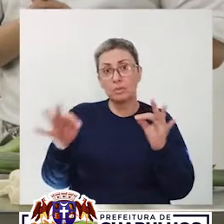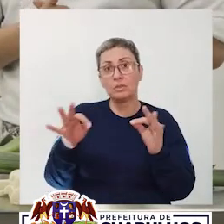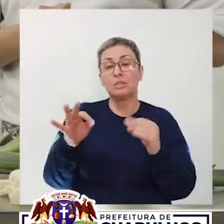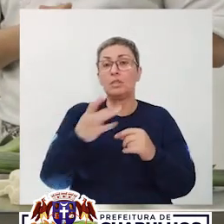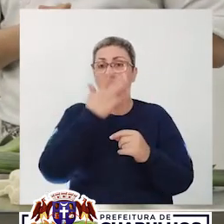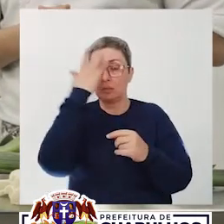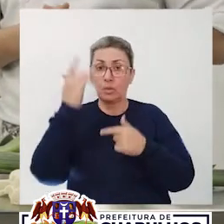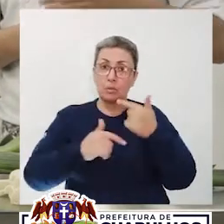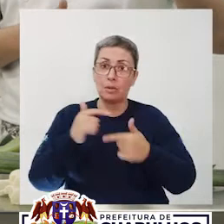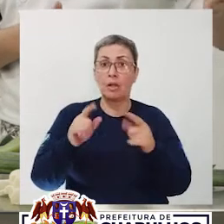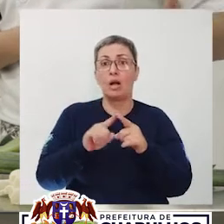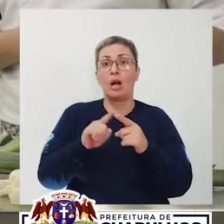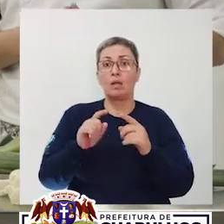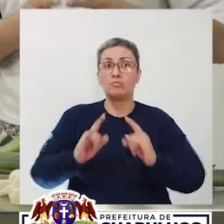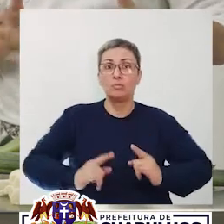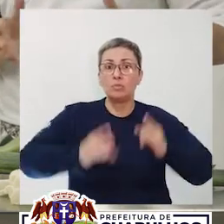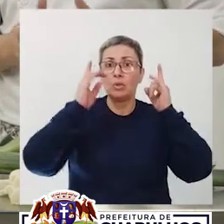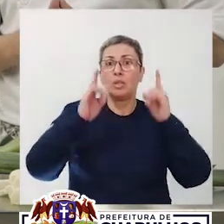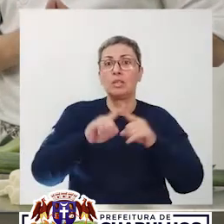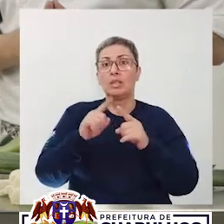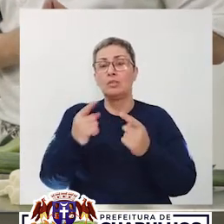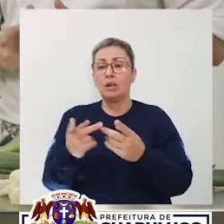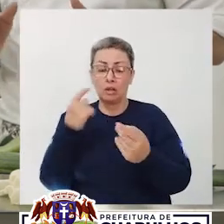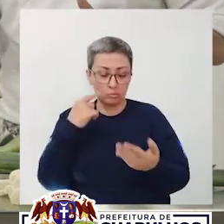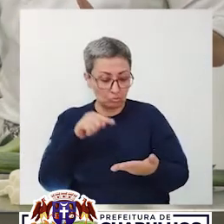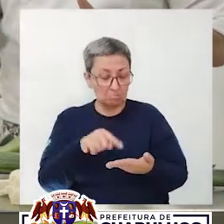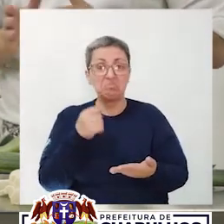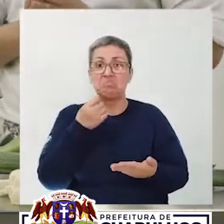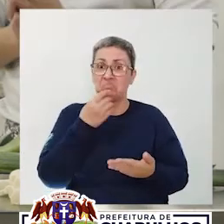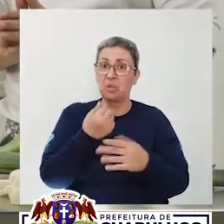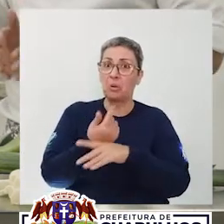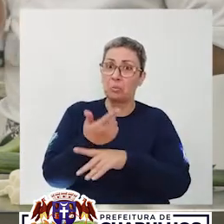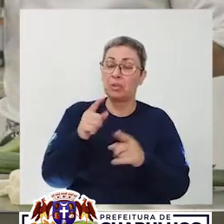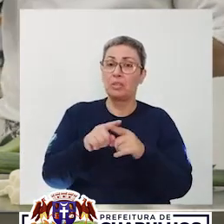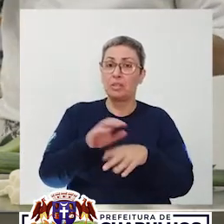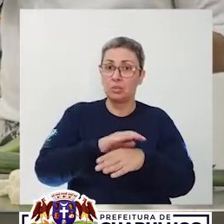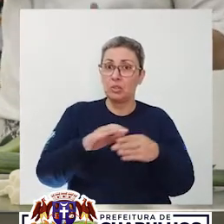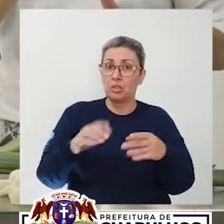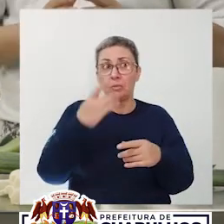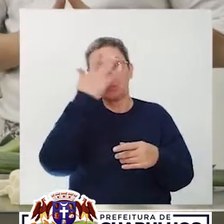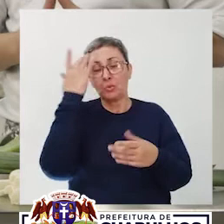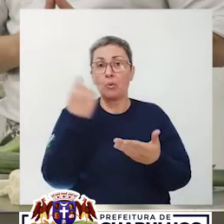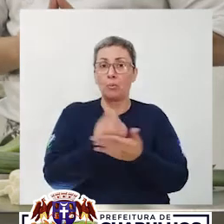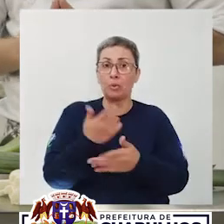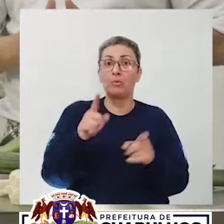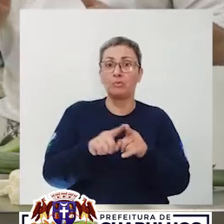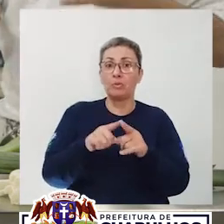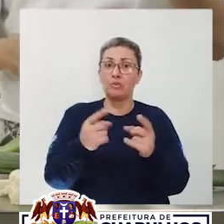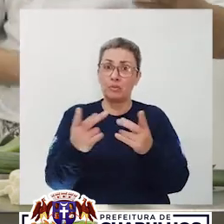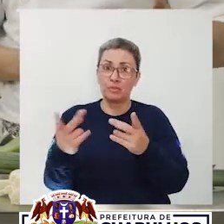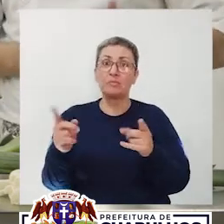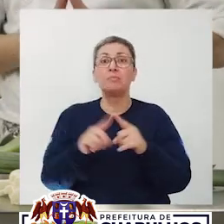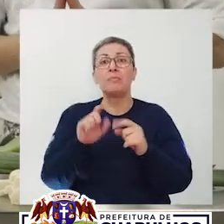alguém do trabalho, ali do condomínio, de onde você mora, então a pessoa vai olhar e vai falar assim, pô, comprei a torta de tal pessoa.